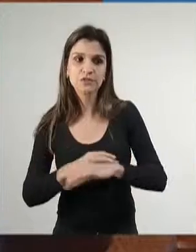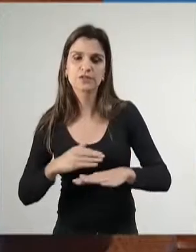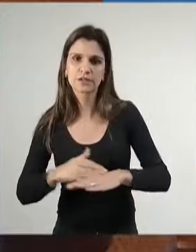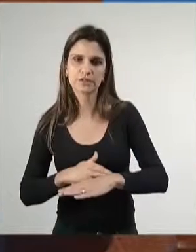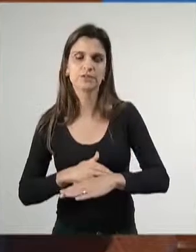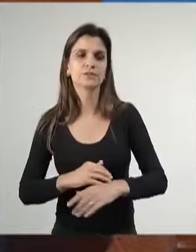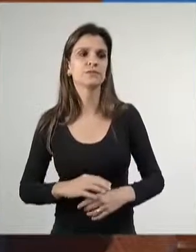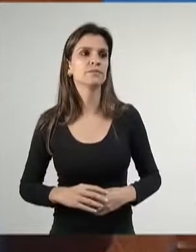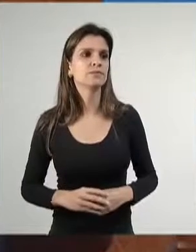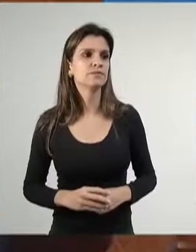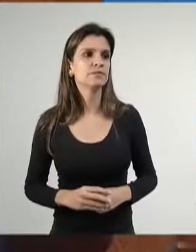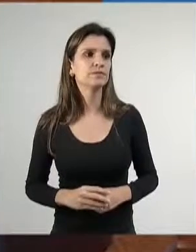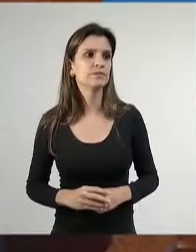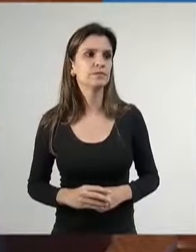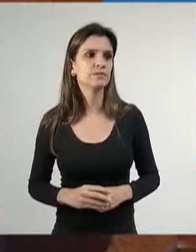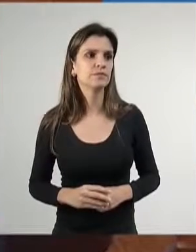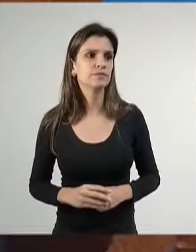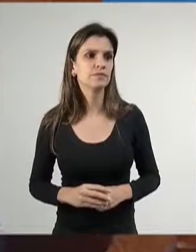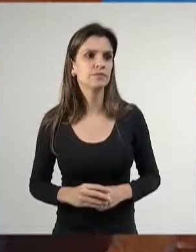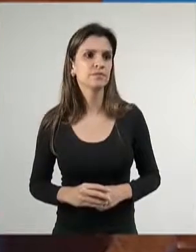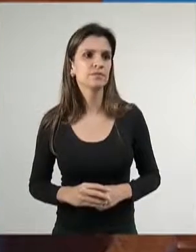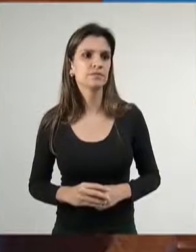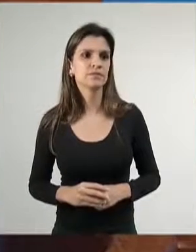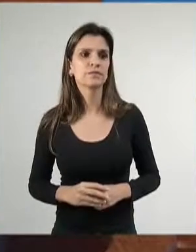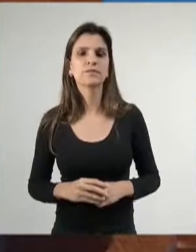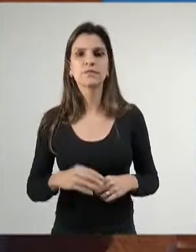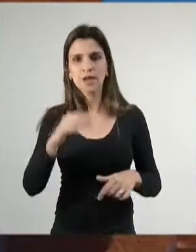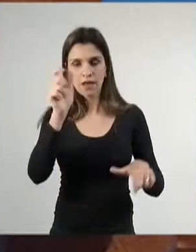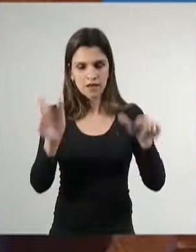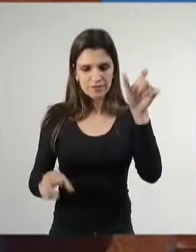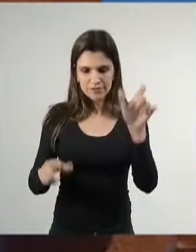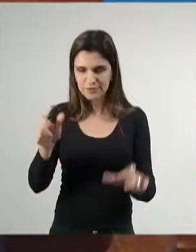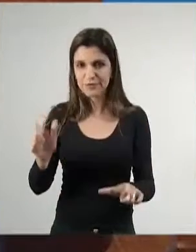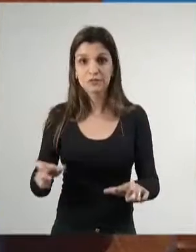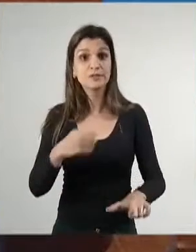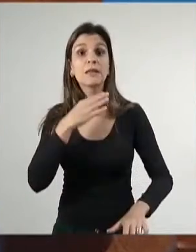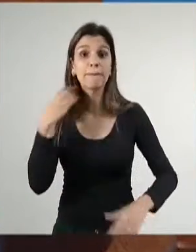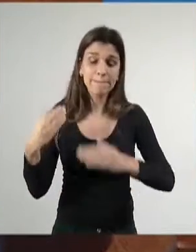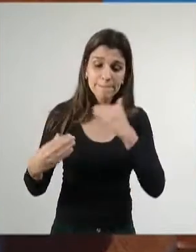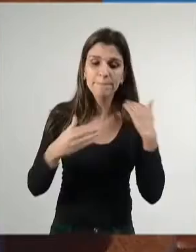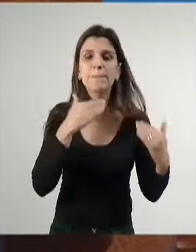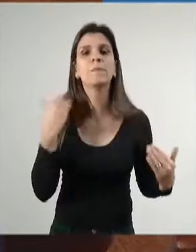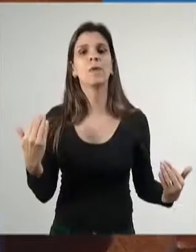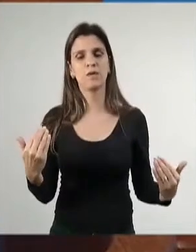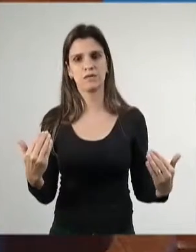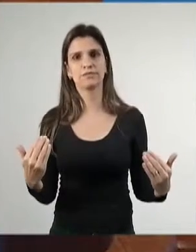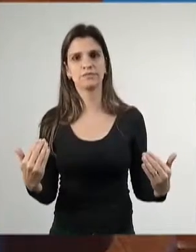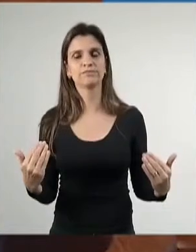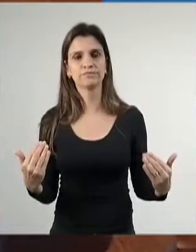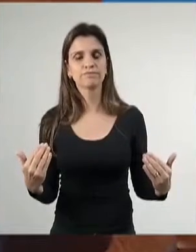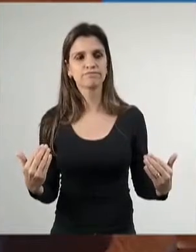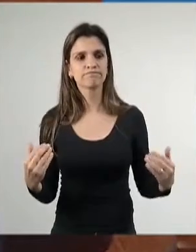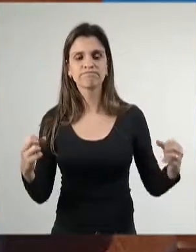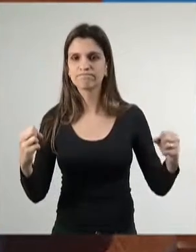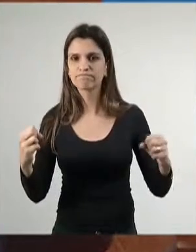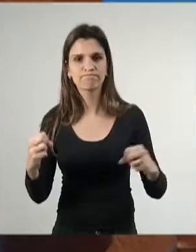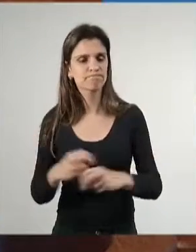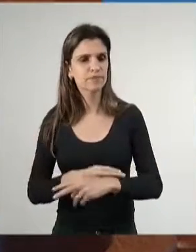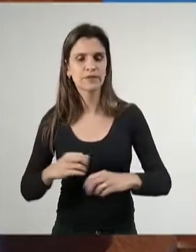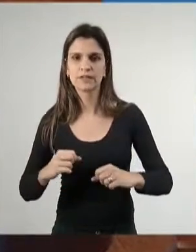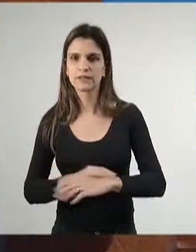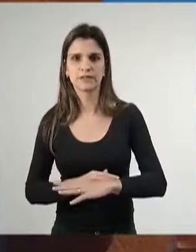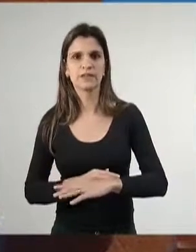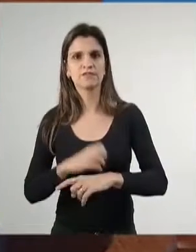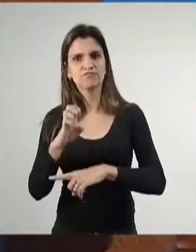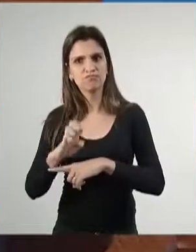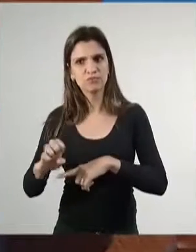também, as pessoas que morrem, que perdem a vida diariamente em acidentes de trânsito em todo o nosso país e principalmente no